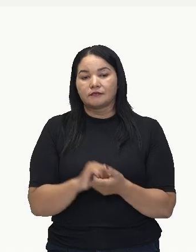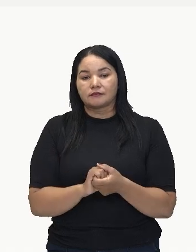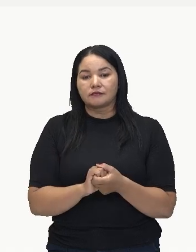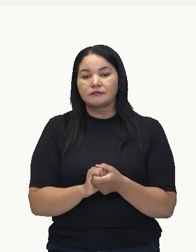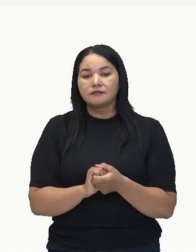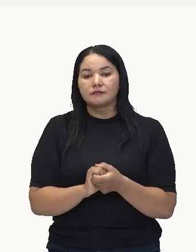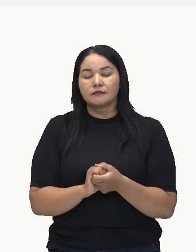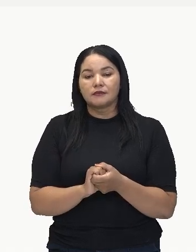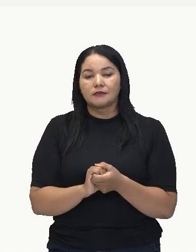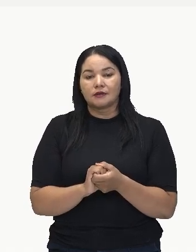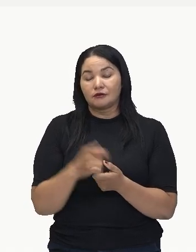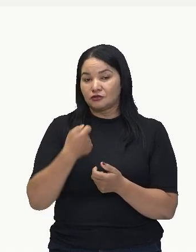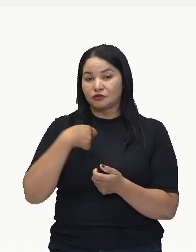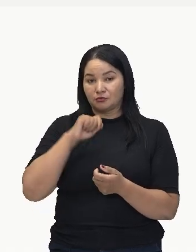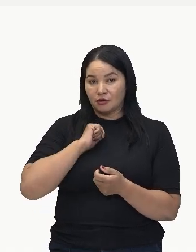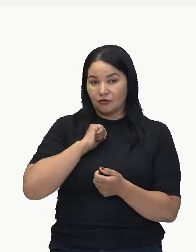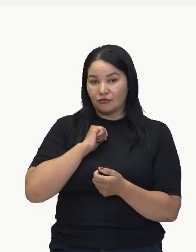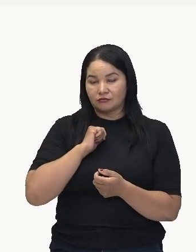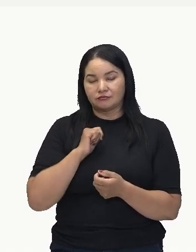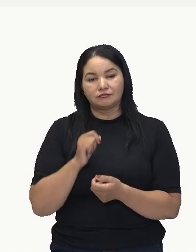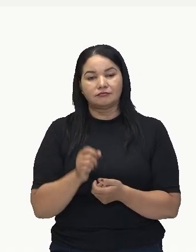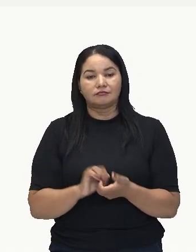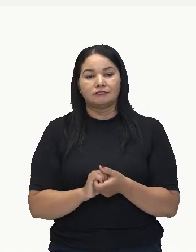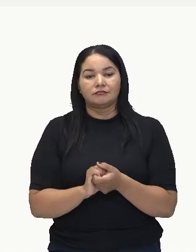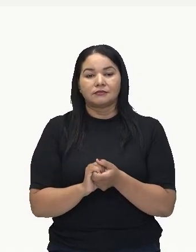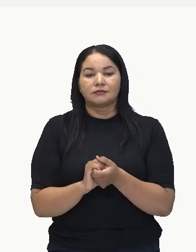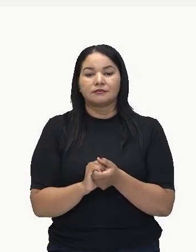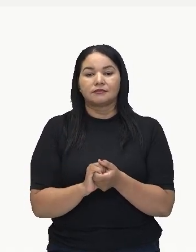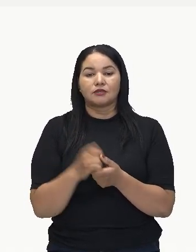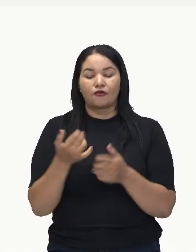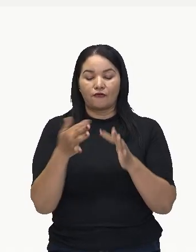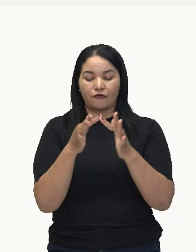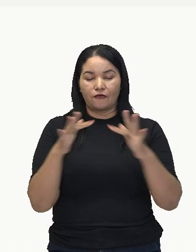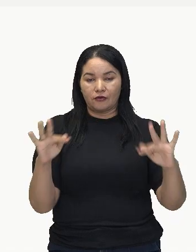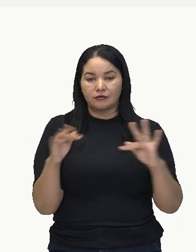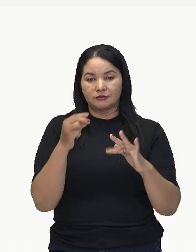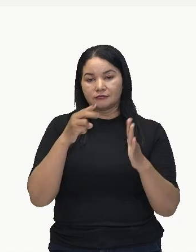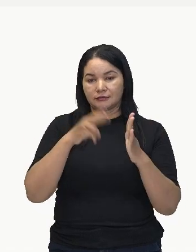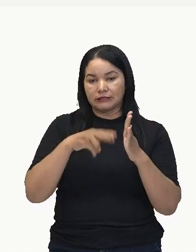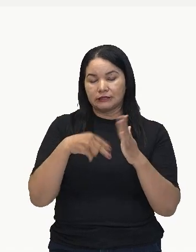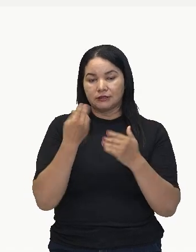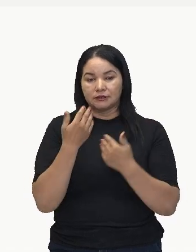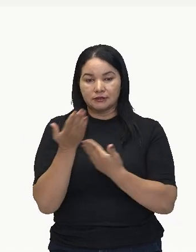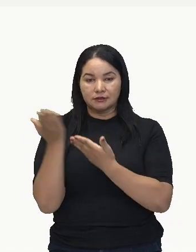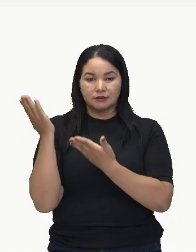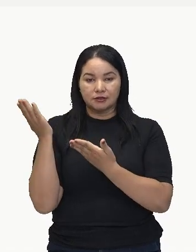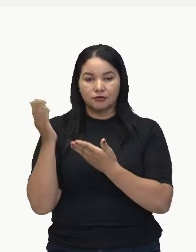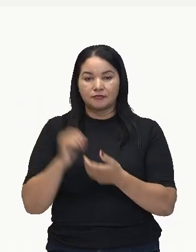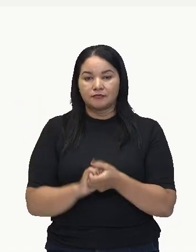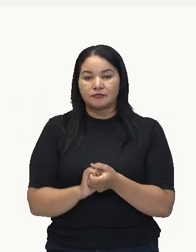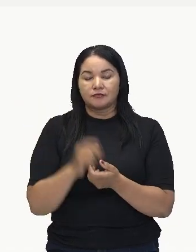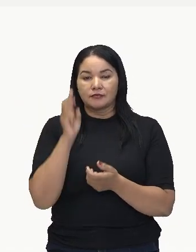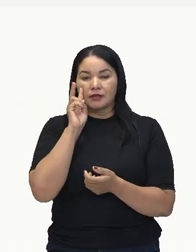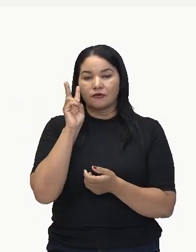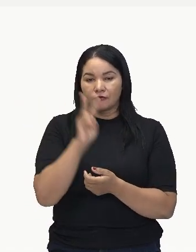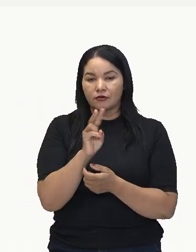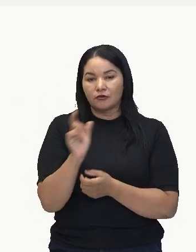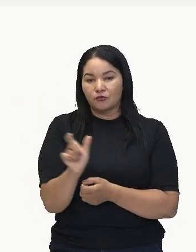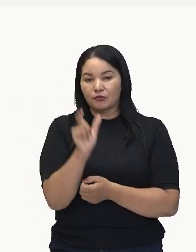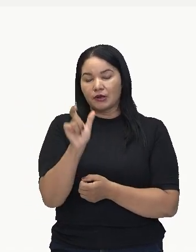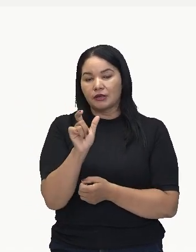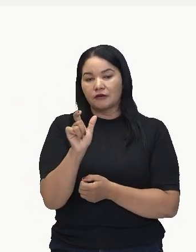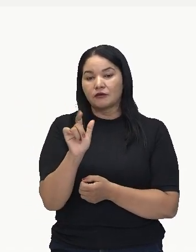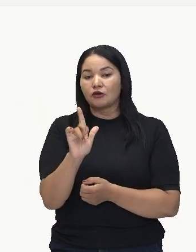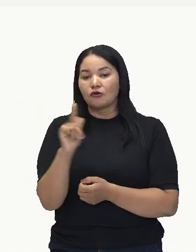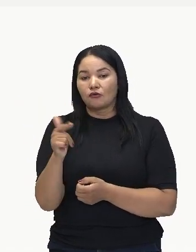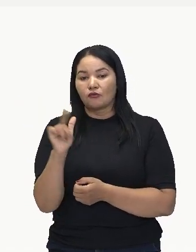no espanhol, claro, né? El caballo está mirándote e diciéndote algo. Ó, aqui, mirándote,